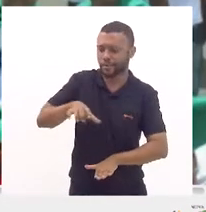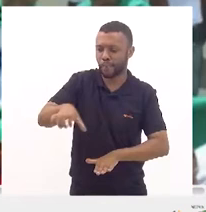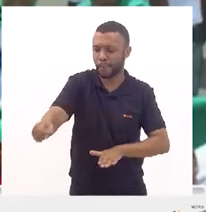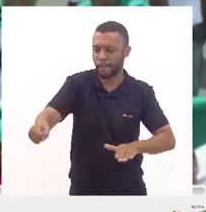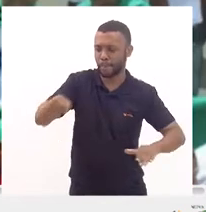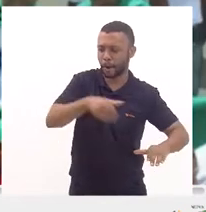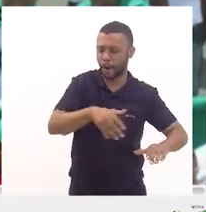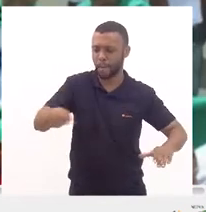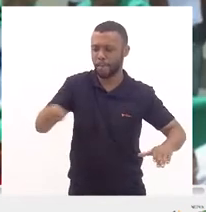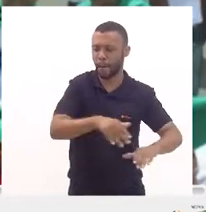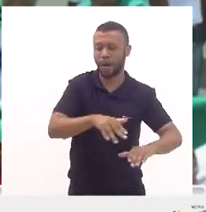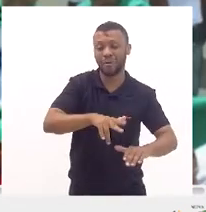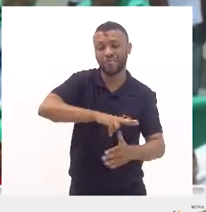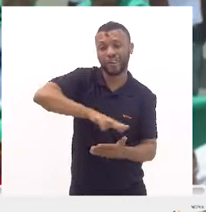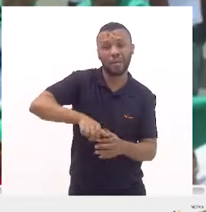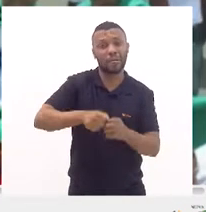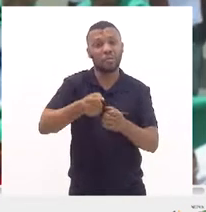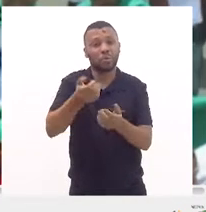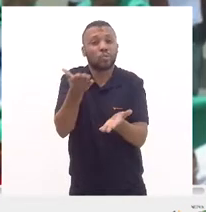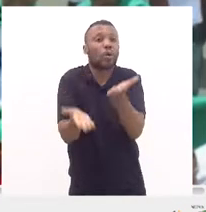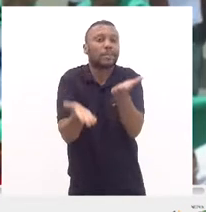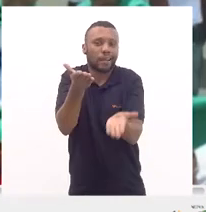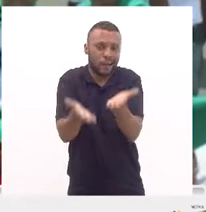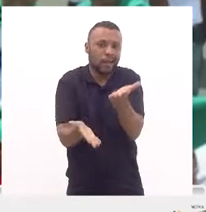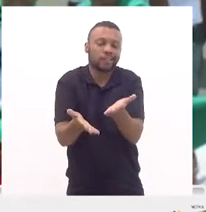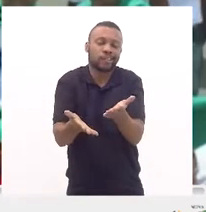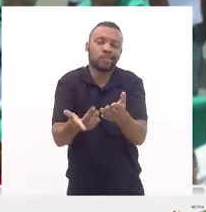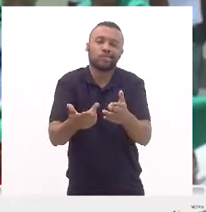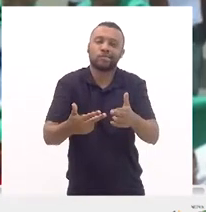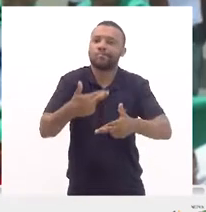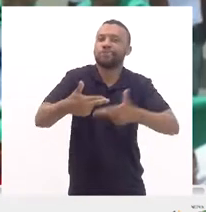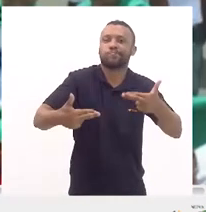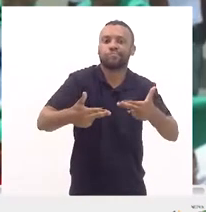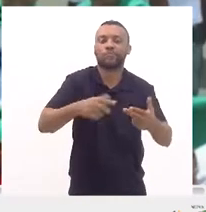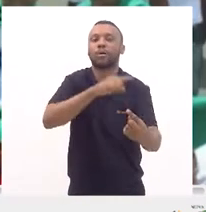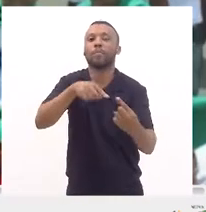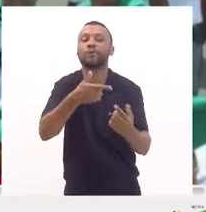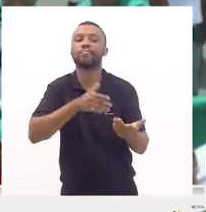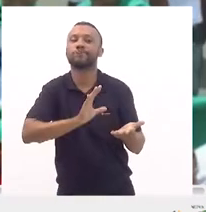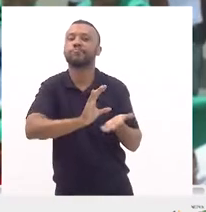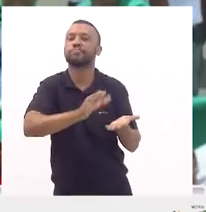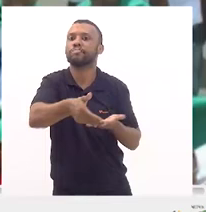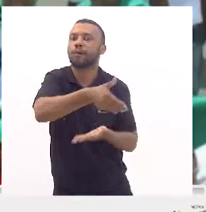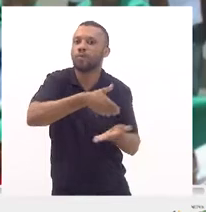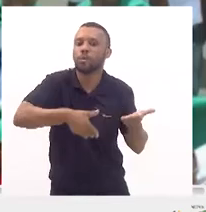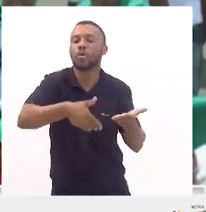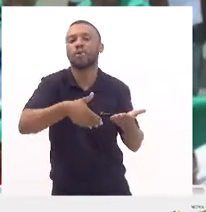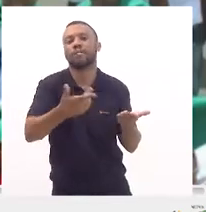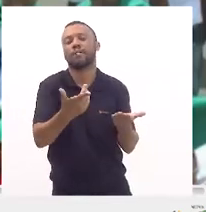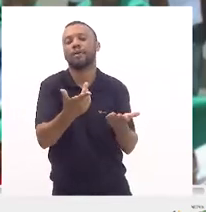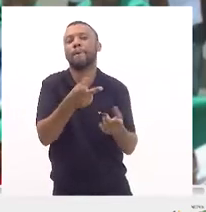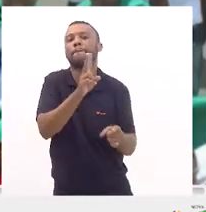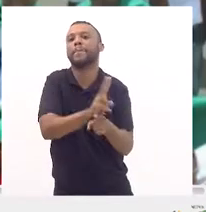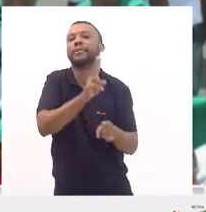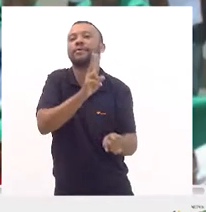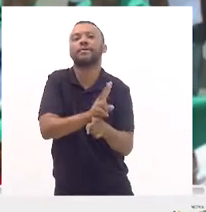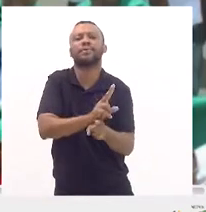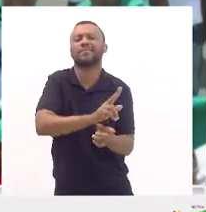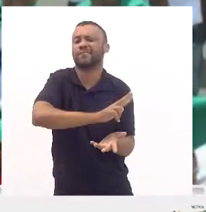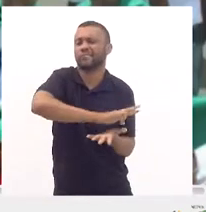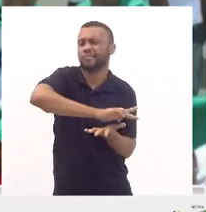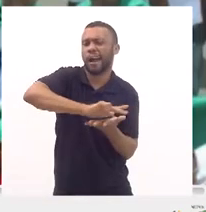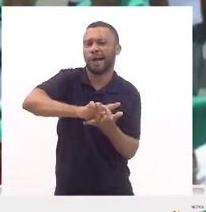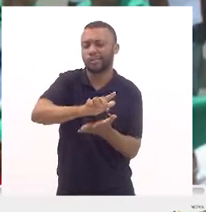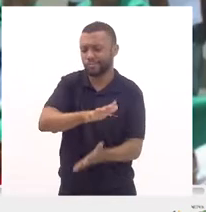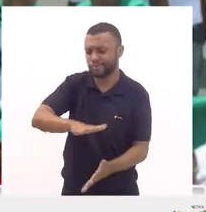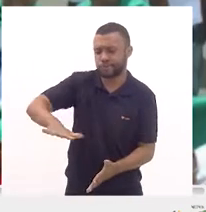de matérias-primas recicláveis e as destinaram para a reciclagem, preservando milhares de metros